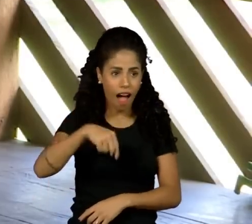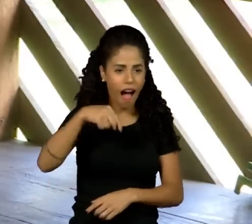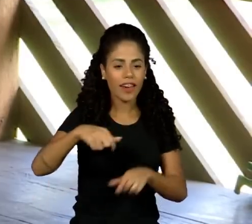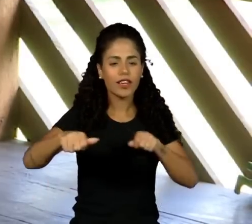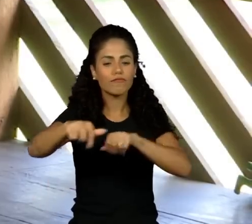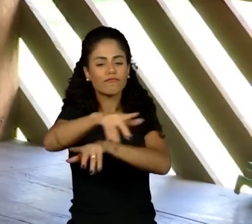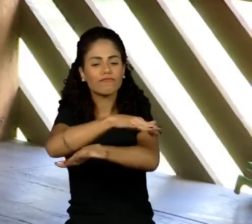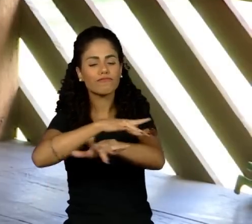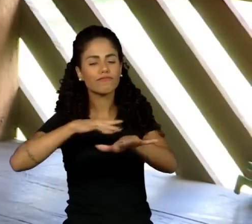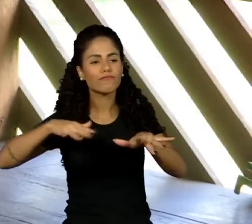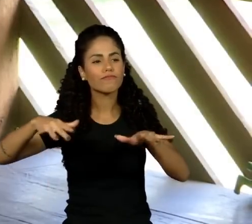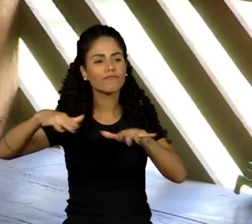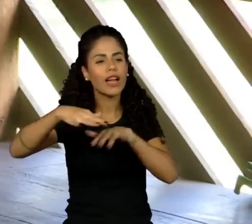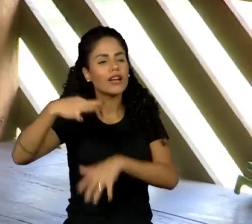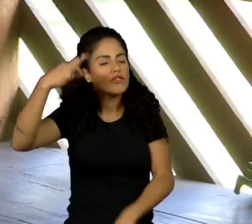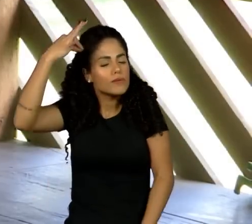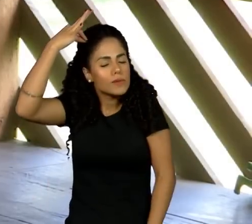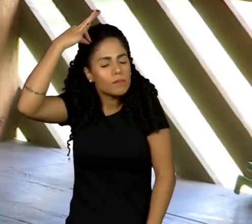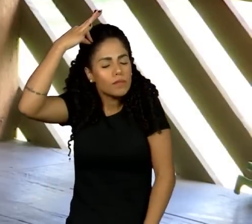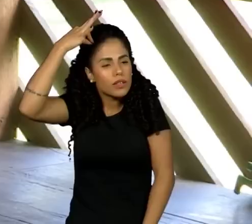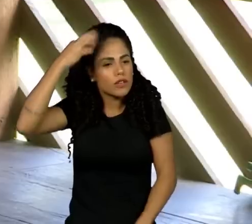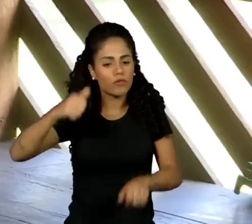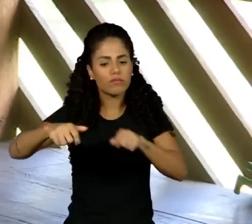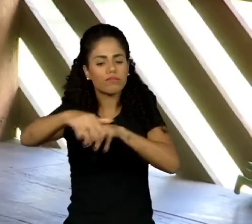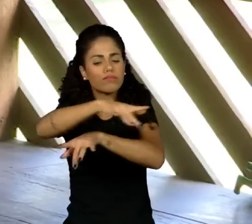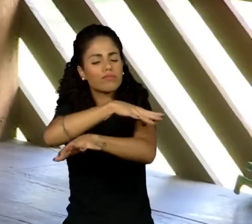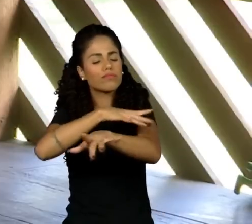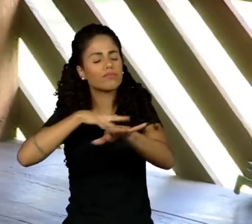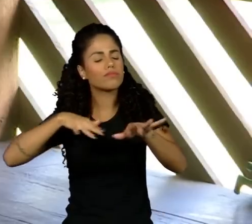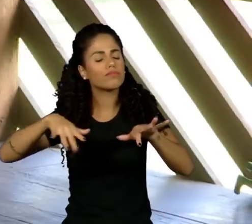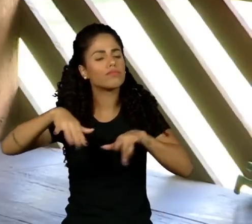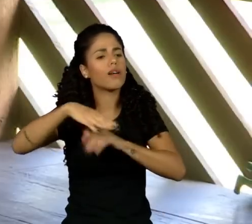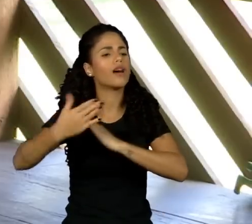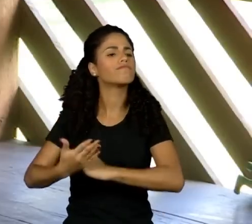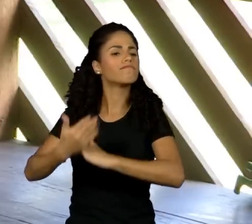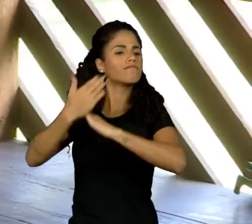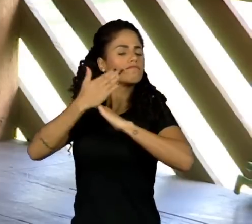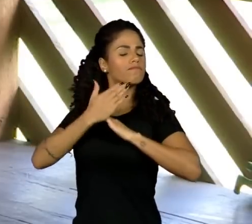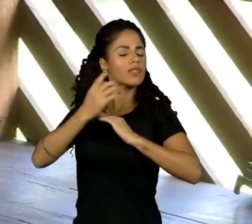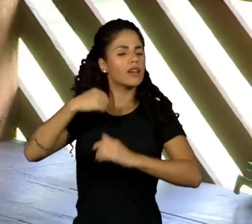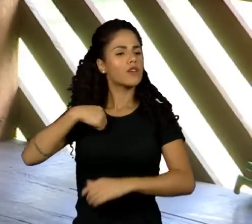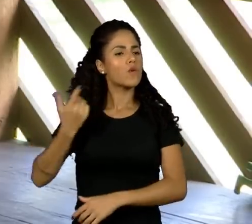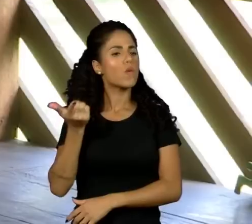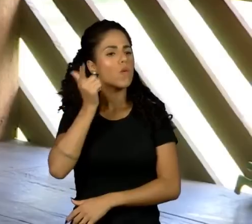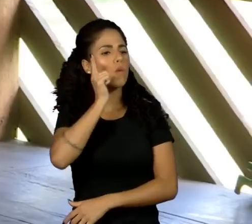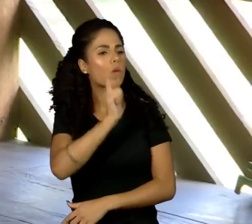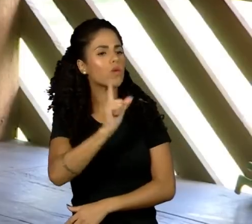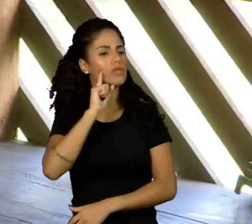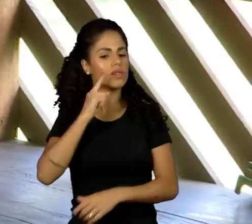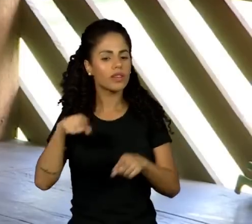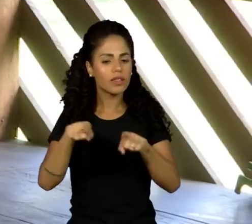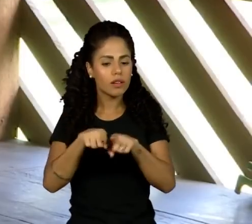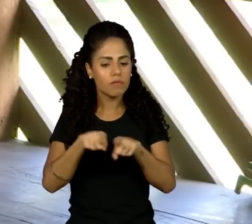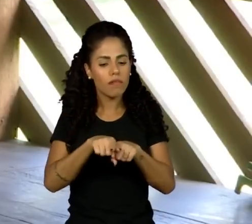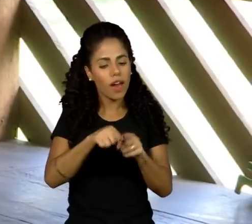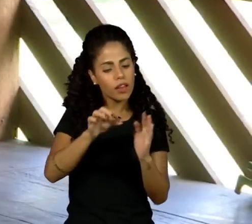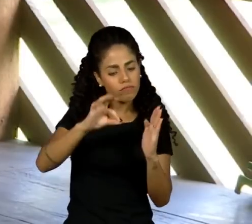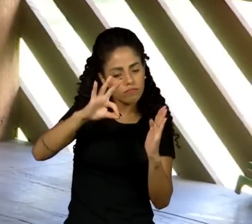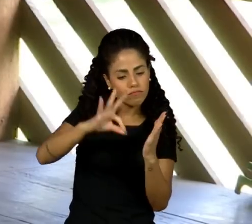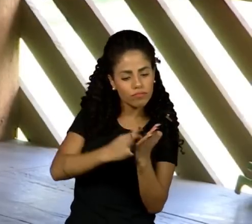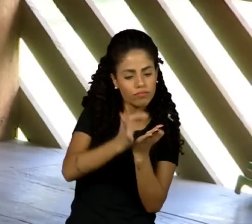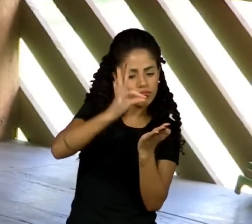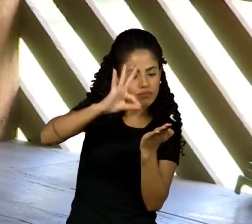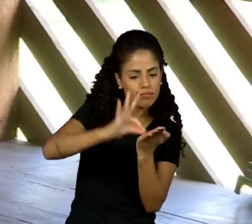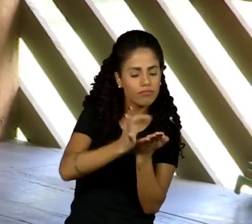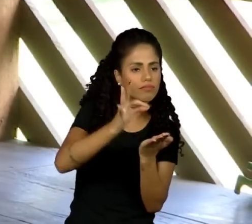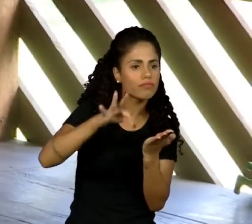junto, ajudando a fluir e eu tentar colocar um pouco nas roupas que eu desenho. Então eu